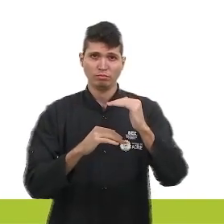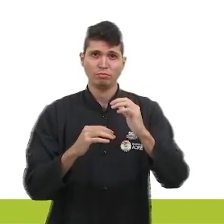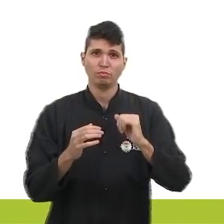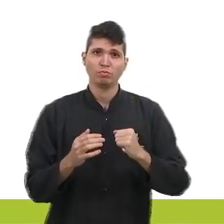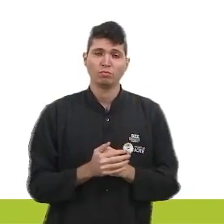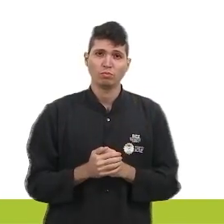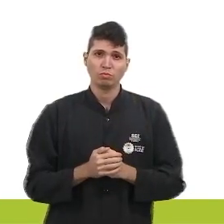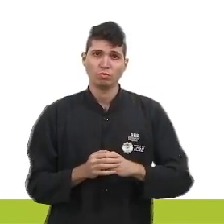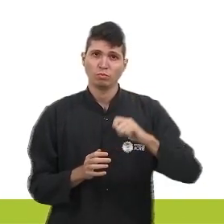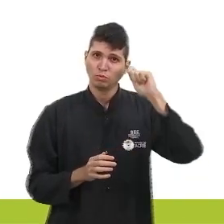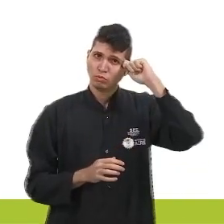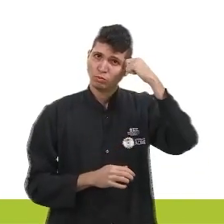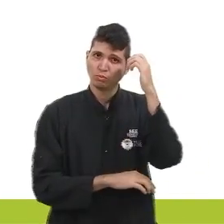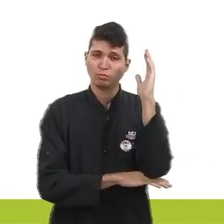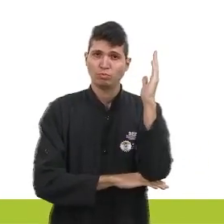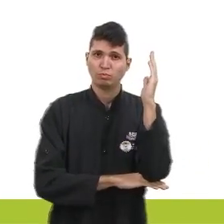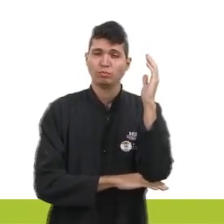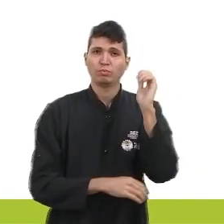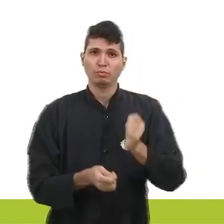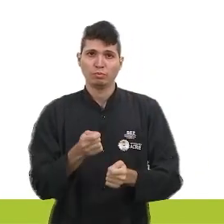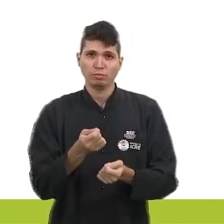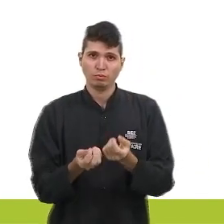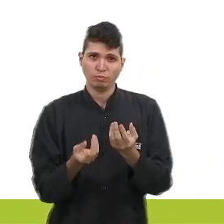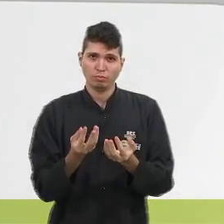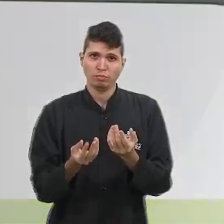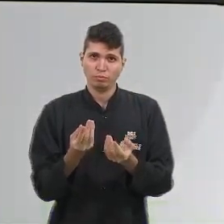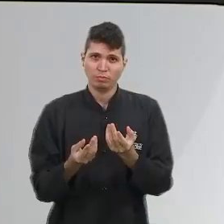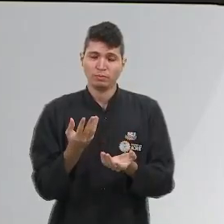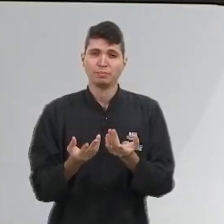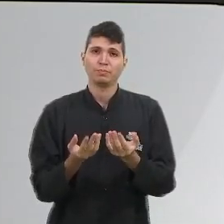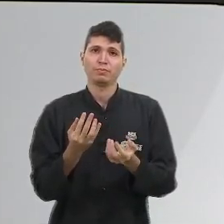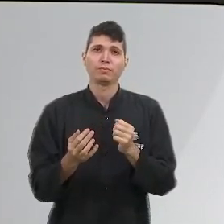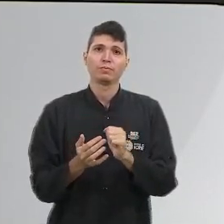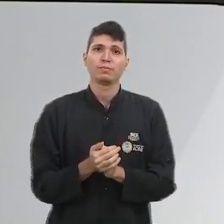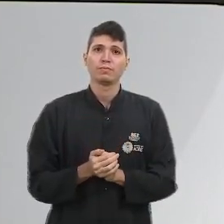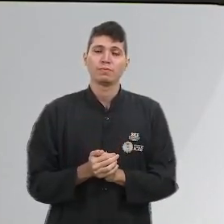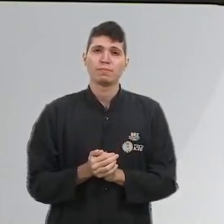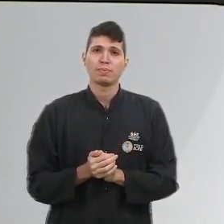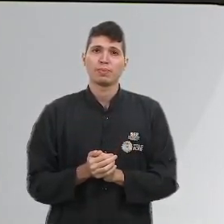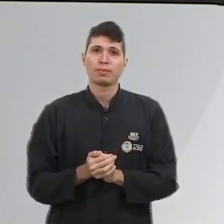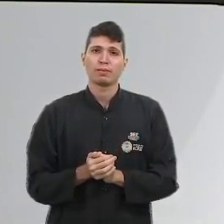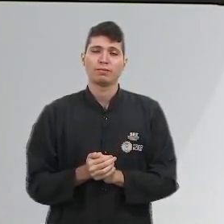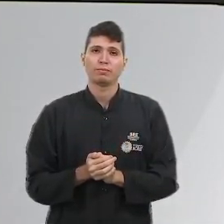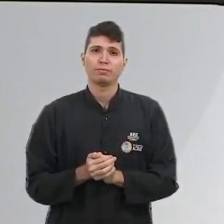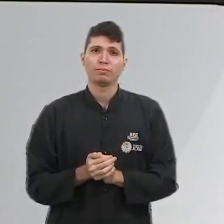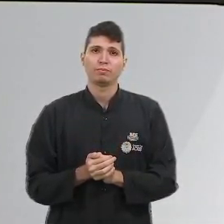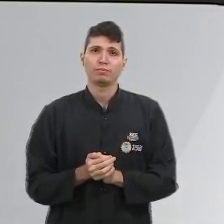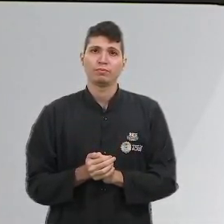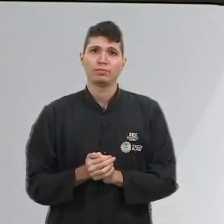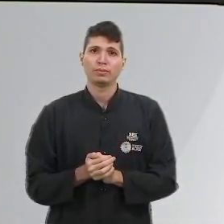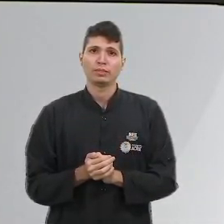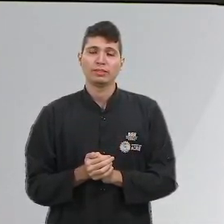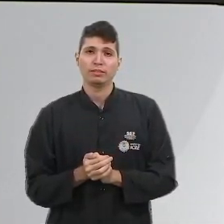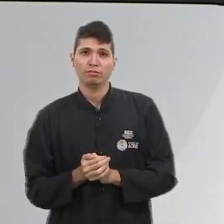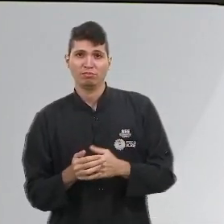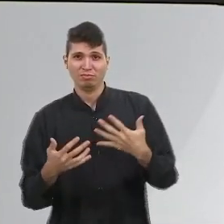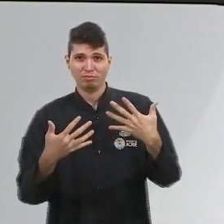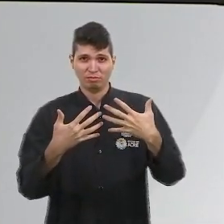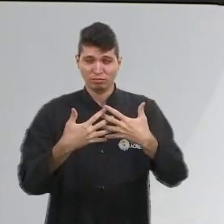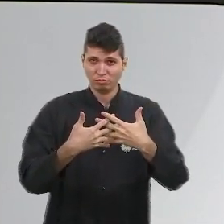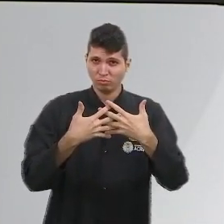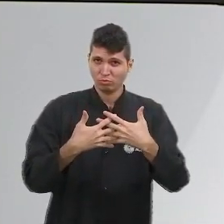produção do carvão vegetal. Esse carvão vegetal é muito comum nós confundirmos o que é carvão vegetal e o que é